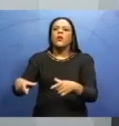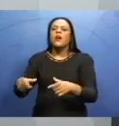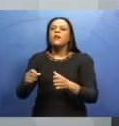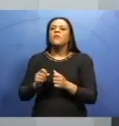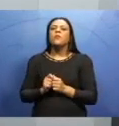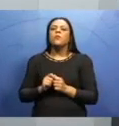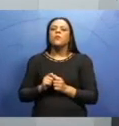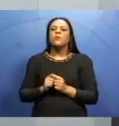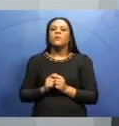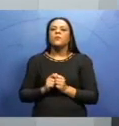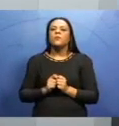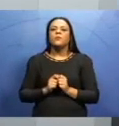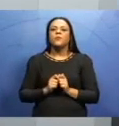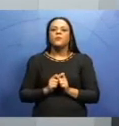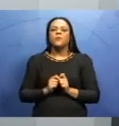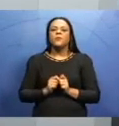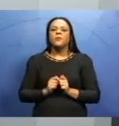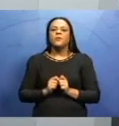era?